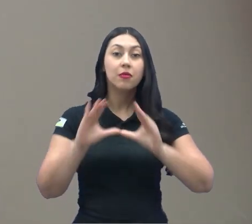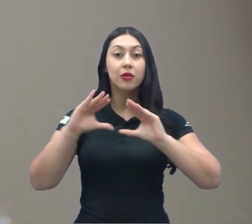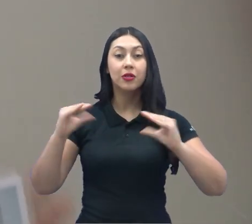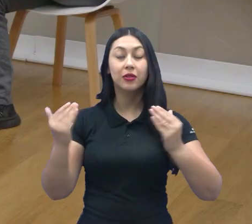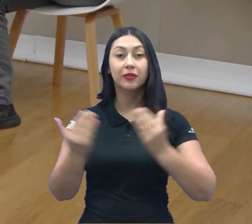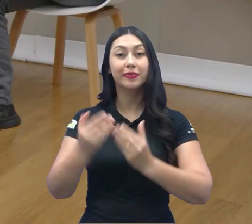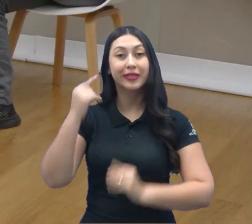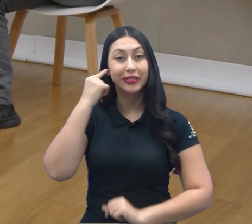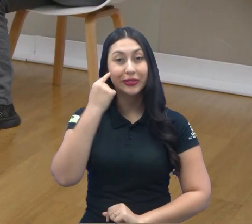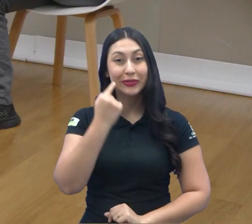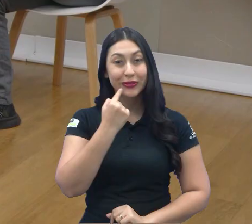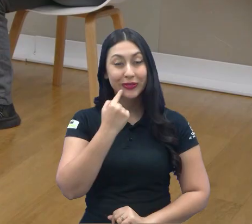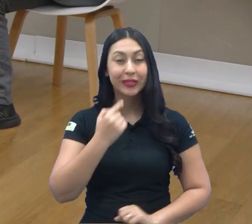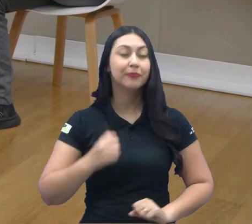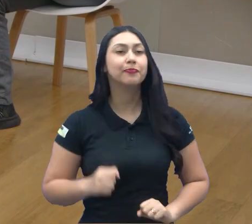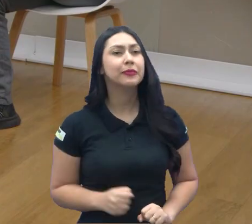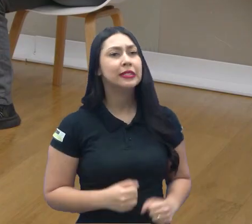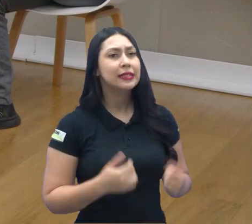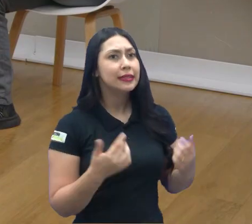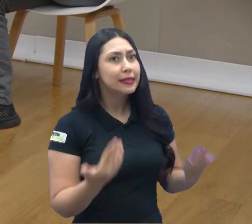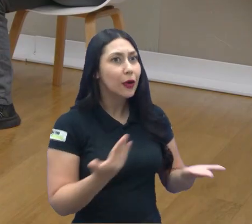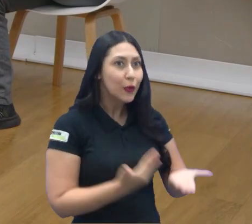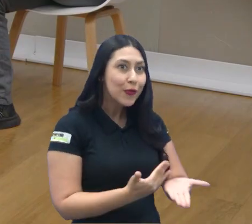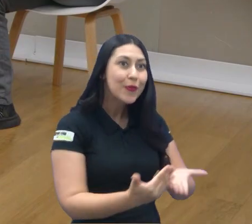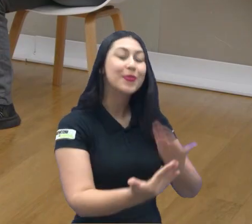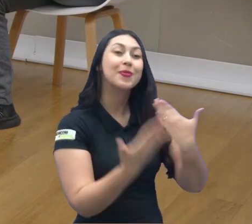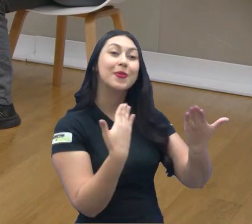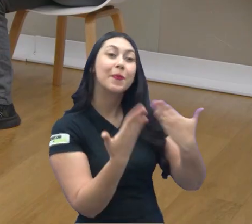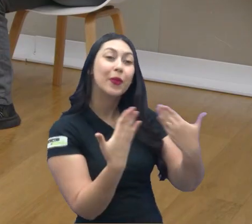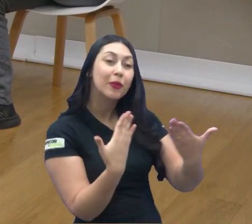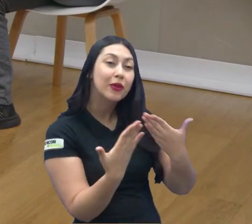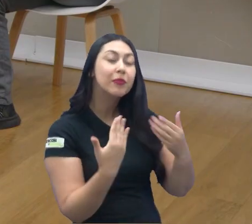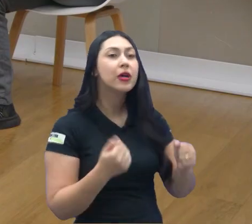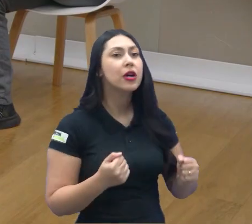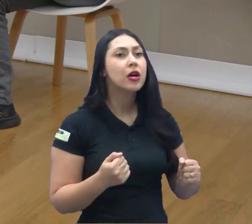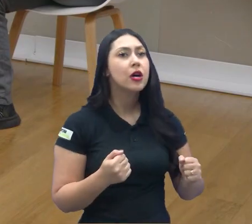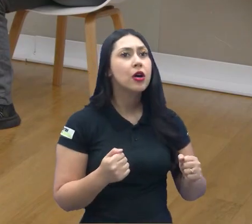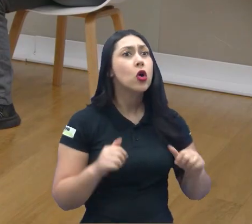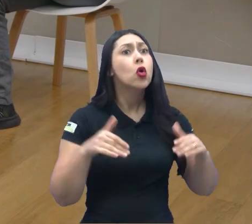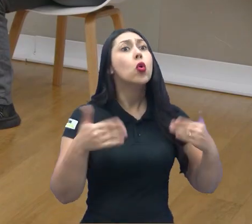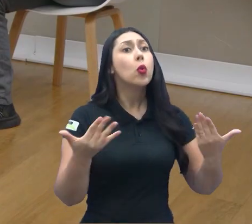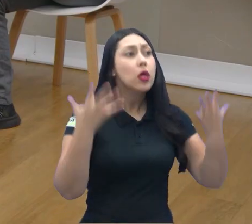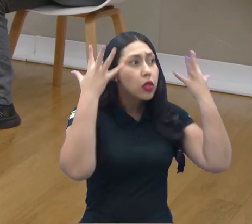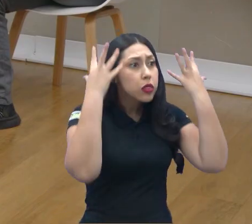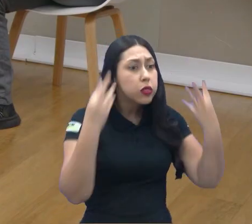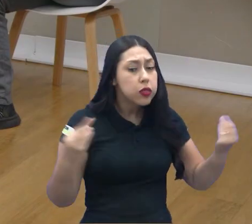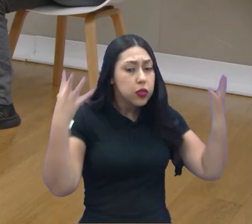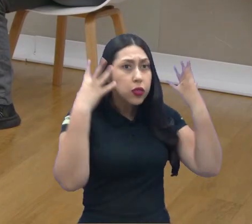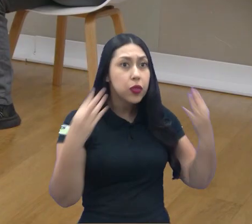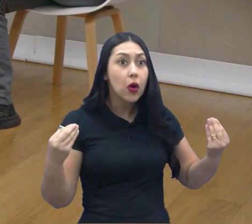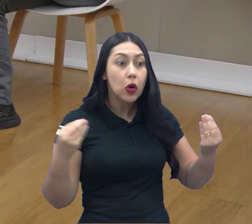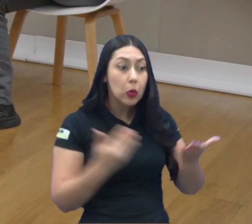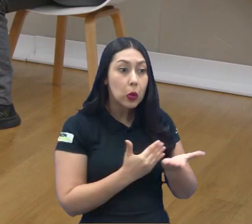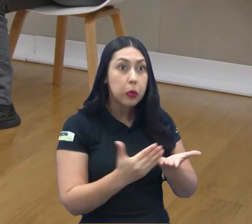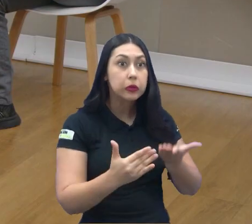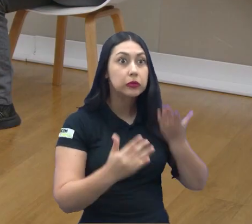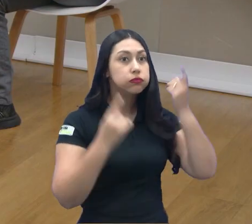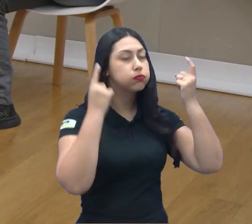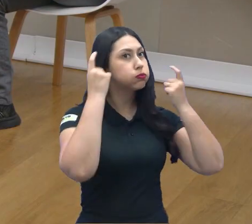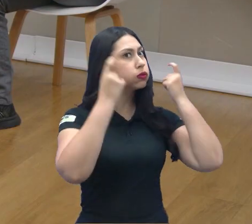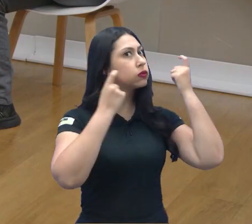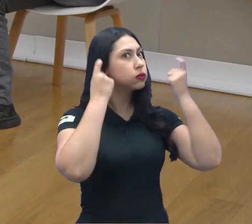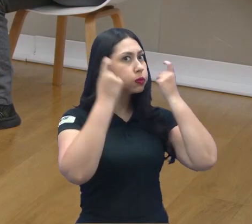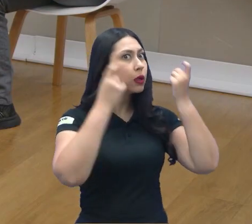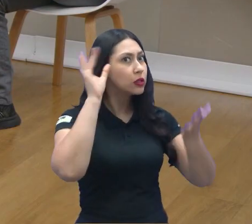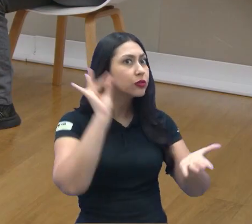surda. Leonardo, vamos começar aqui. Quando que eu devo me preocupar com a queda de cabelo? Quando que deixa de ser algo comum